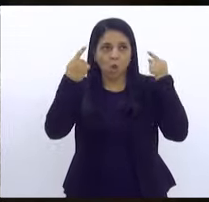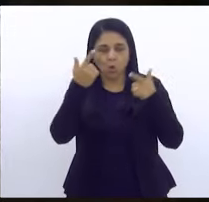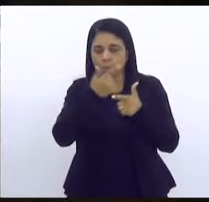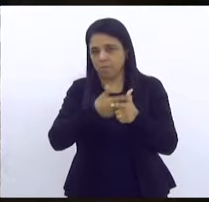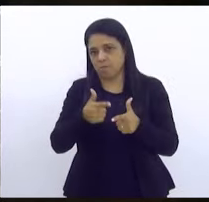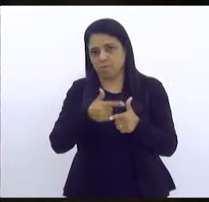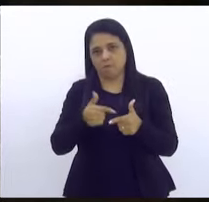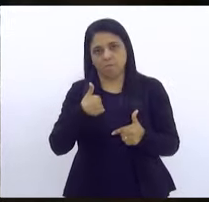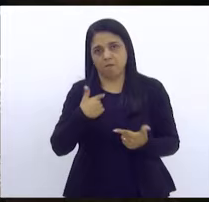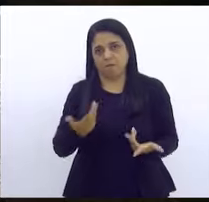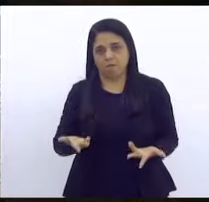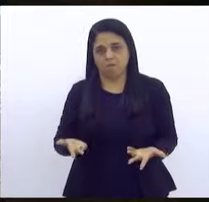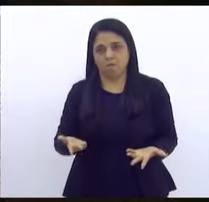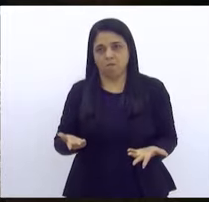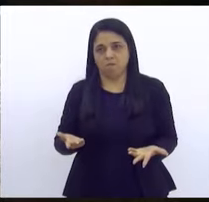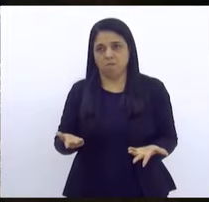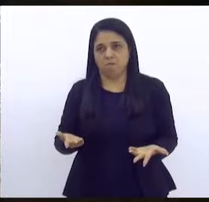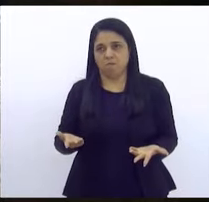problema